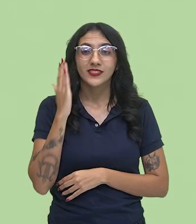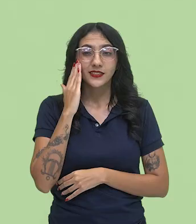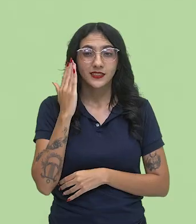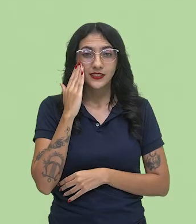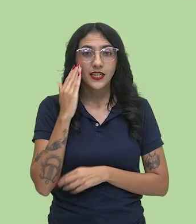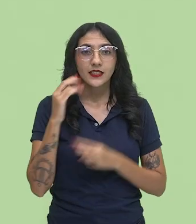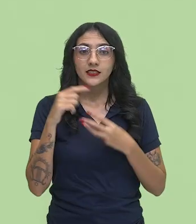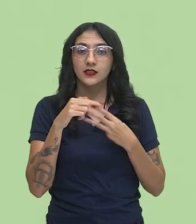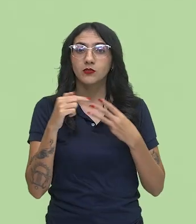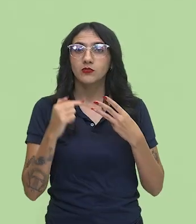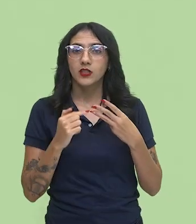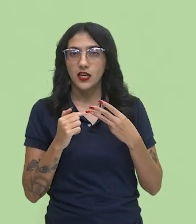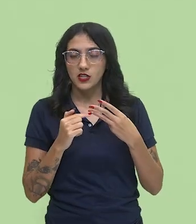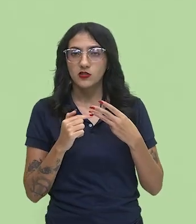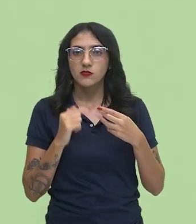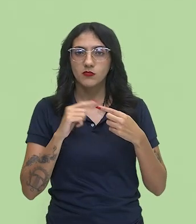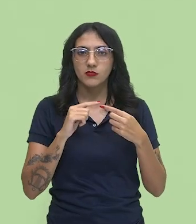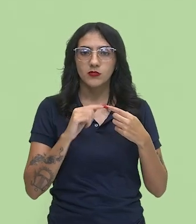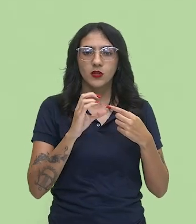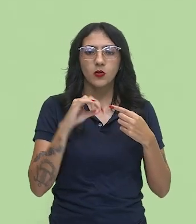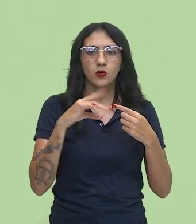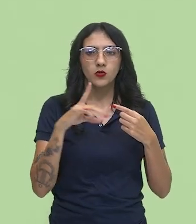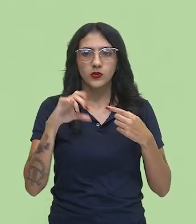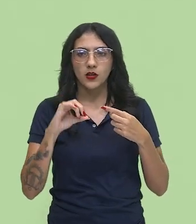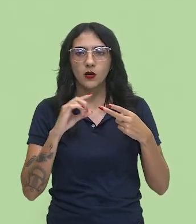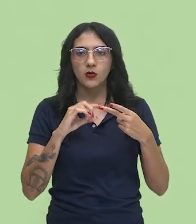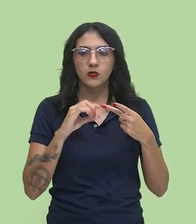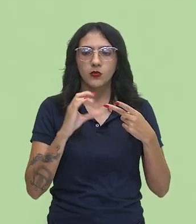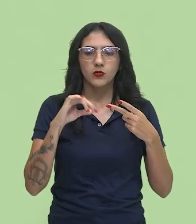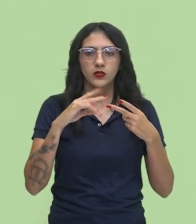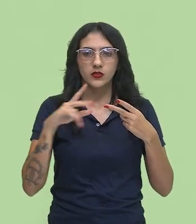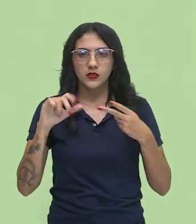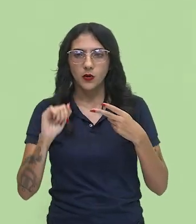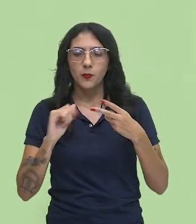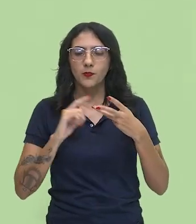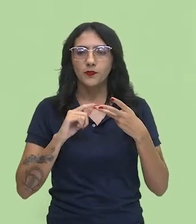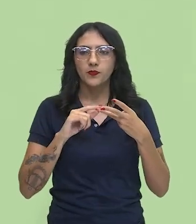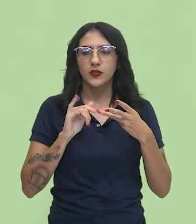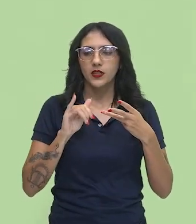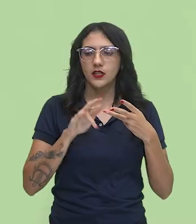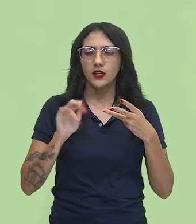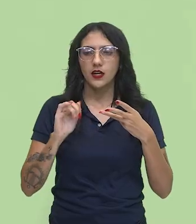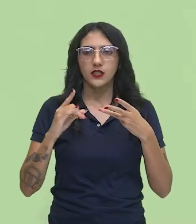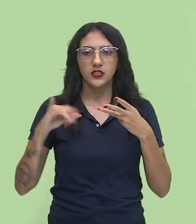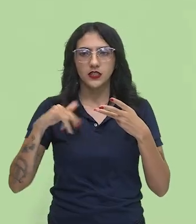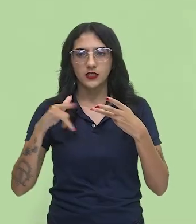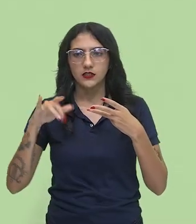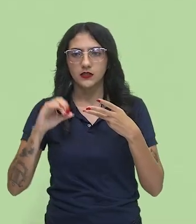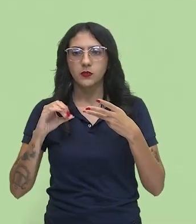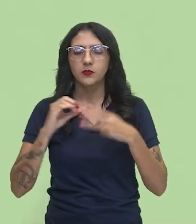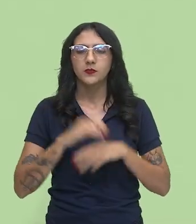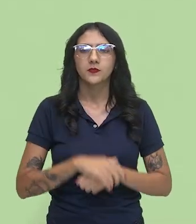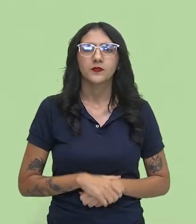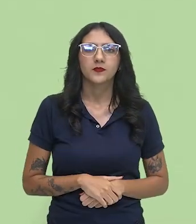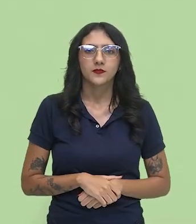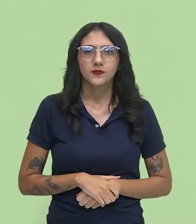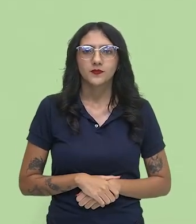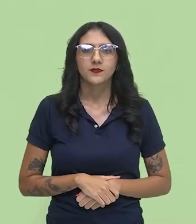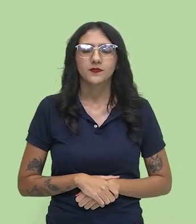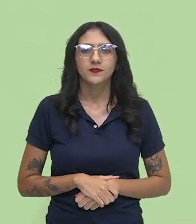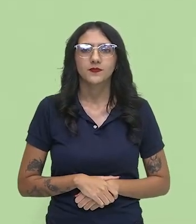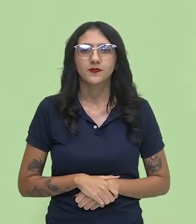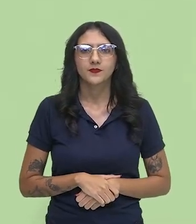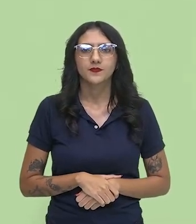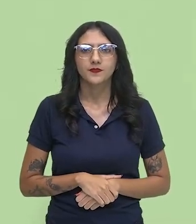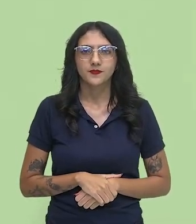3, condução, convecção e irradiação. Muito bem. E agora, vamos